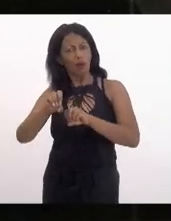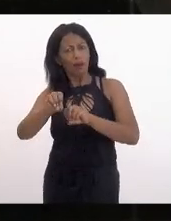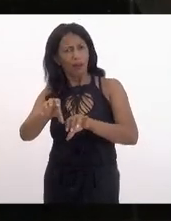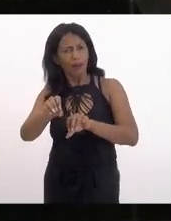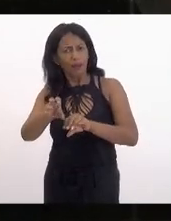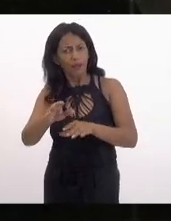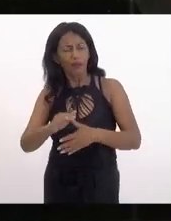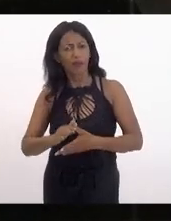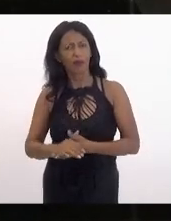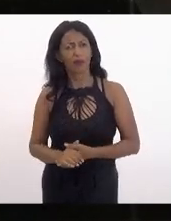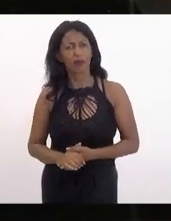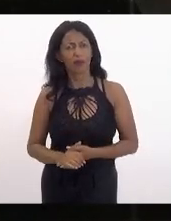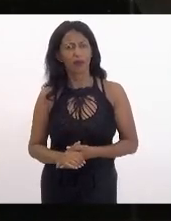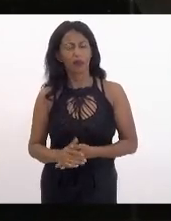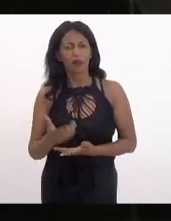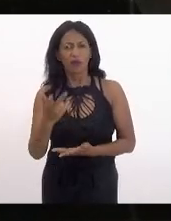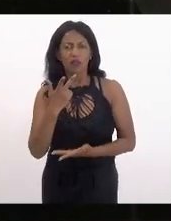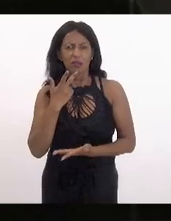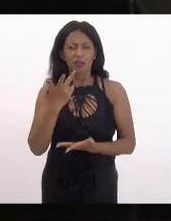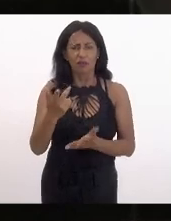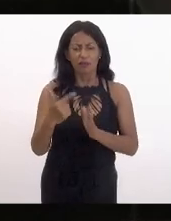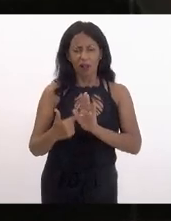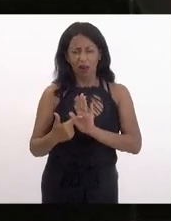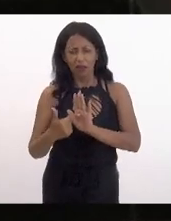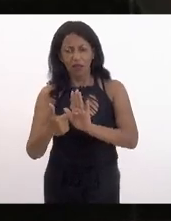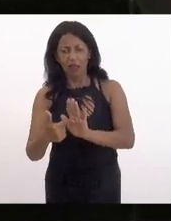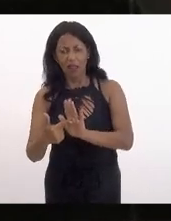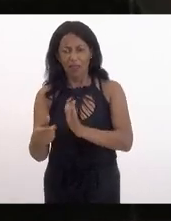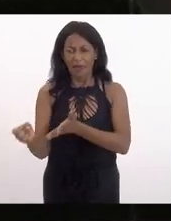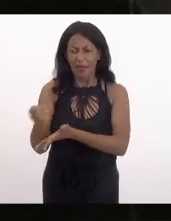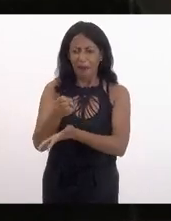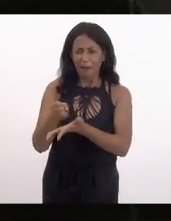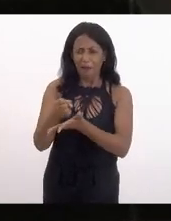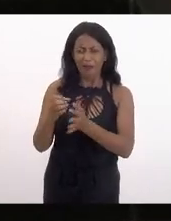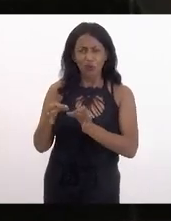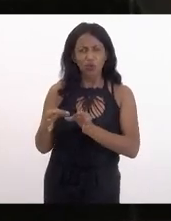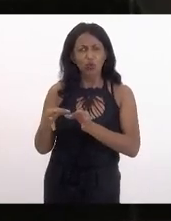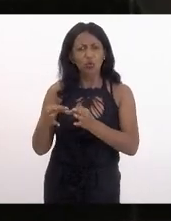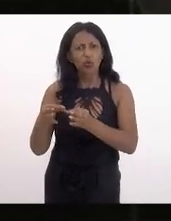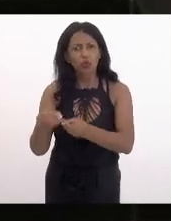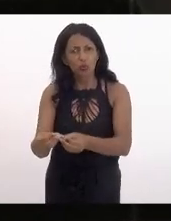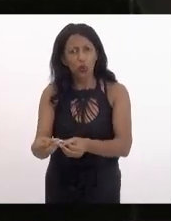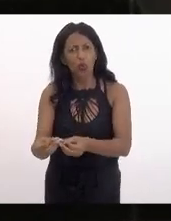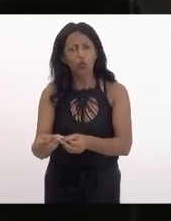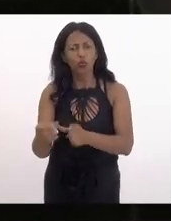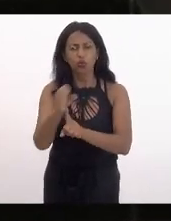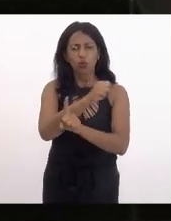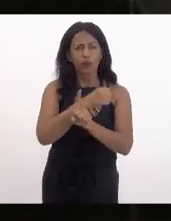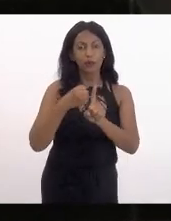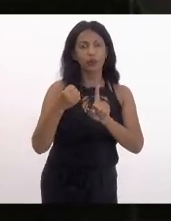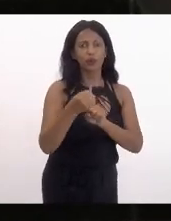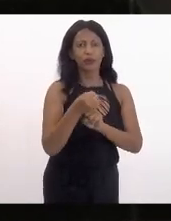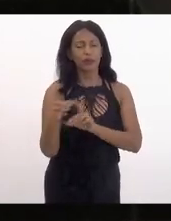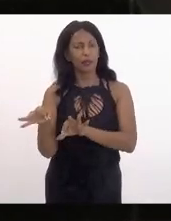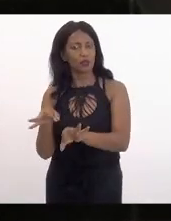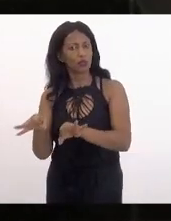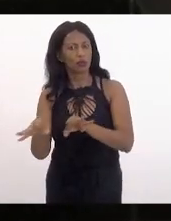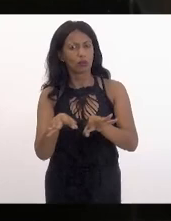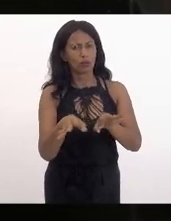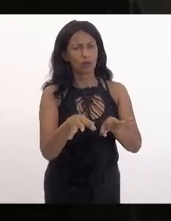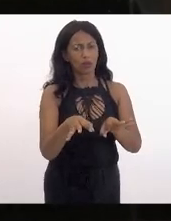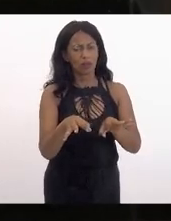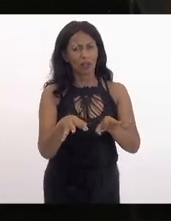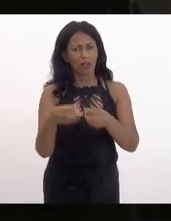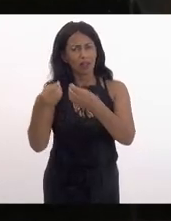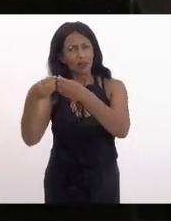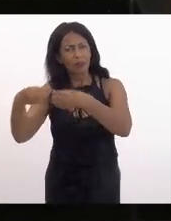educação que se dizia que a educação é a base de tudo é a base de uma sociedade organizada e